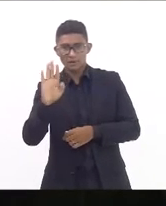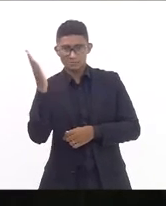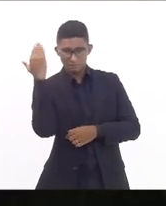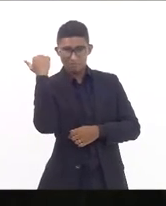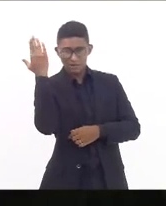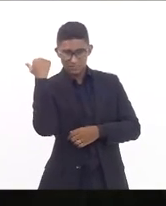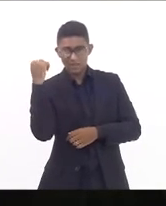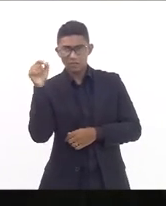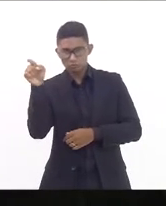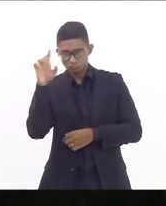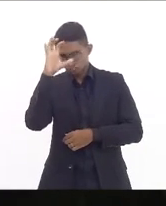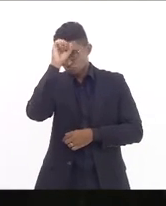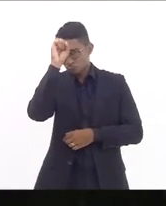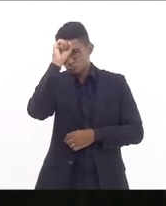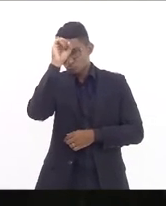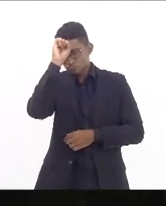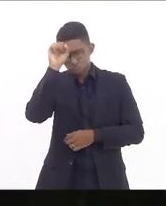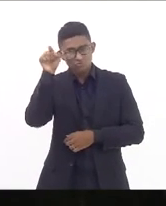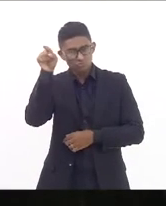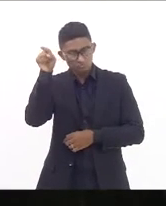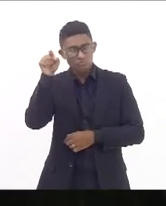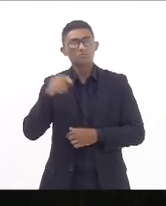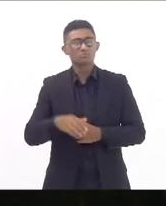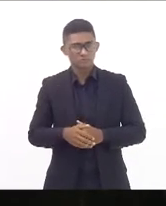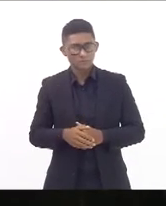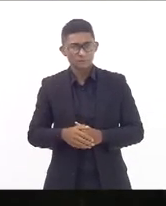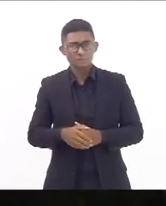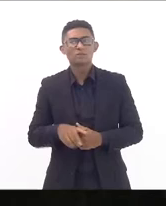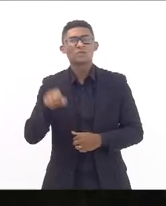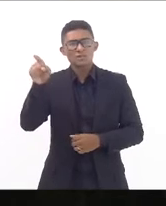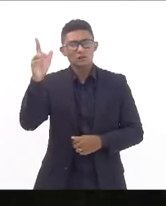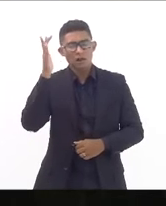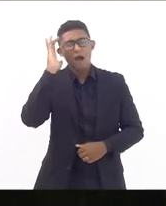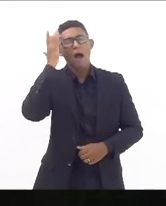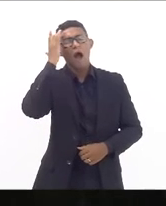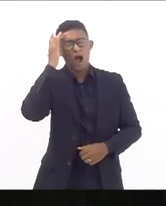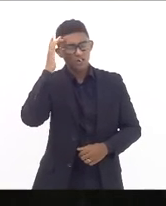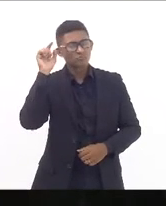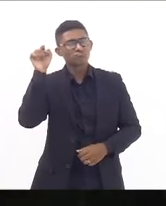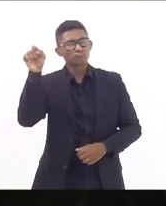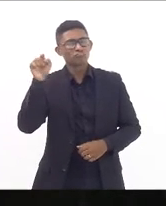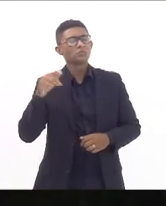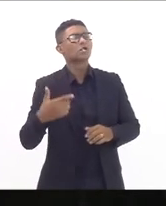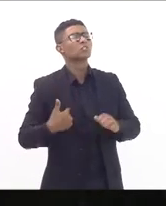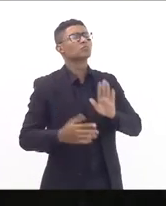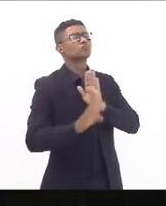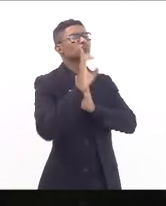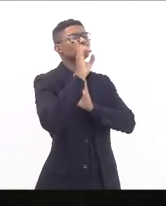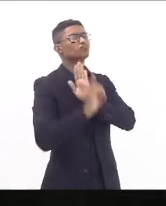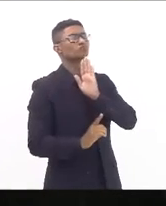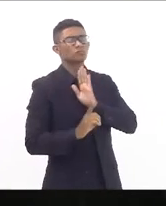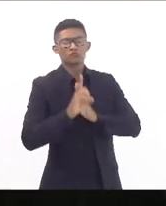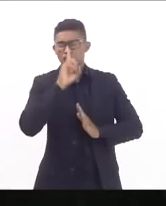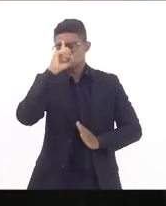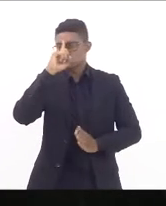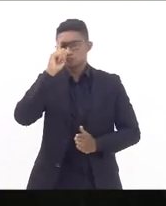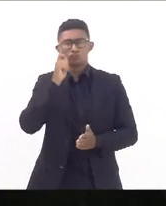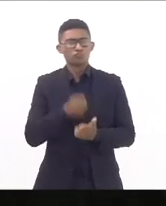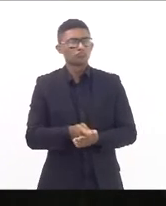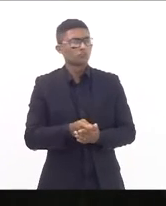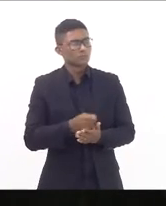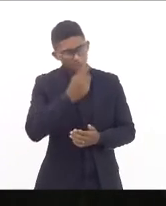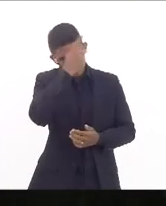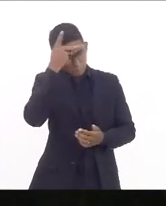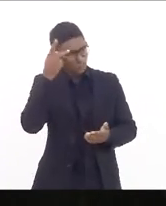e que acha que tem direito de determinar se as